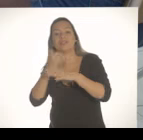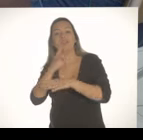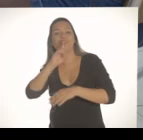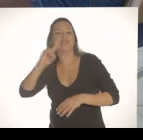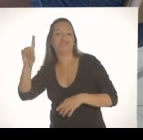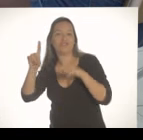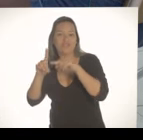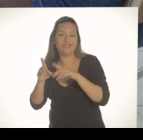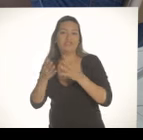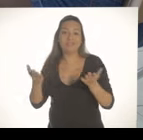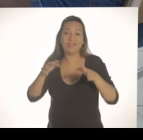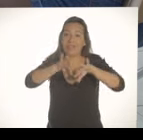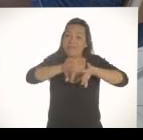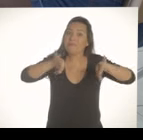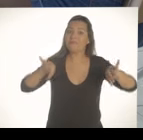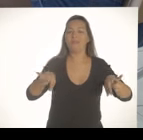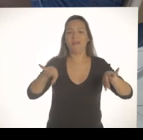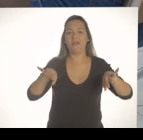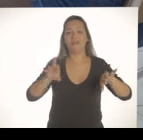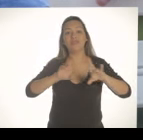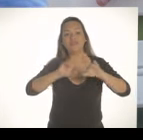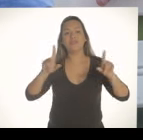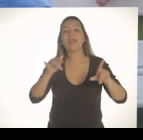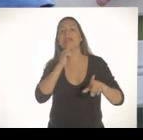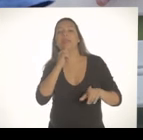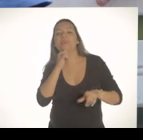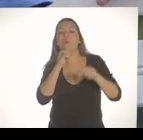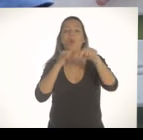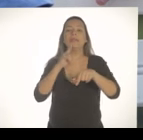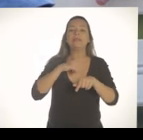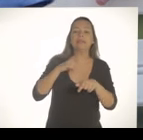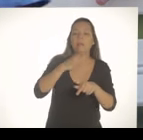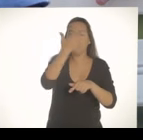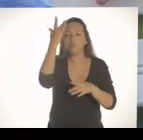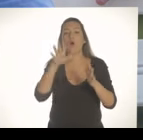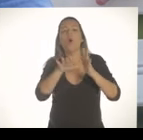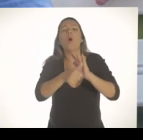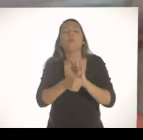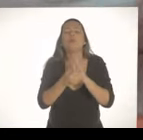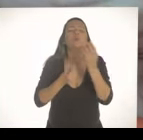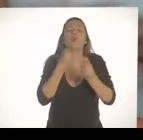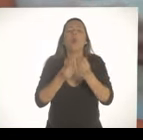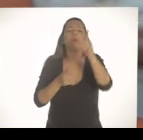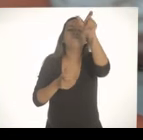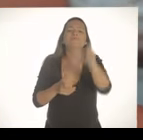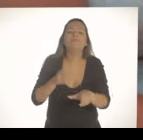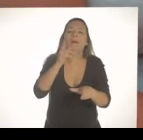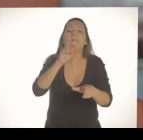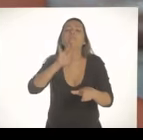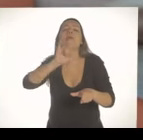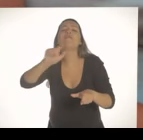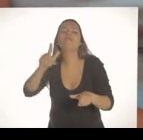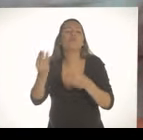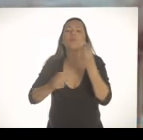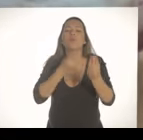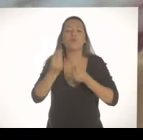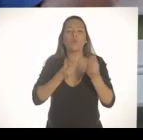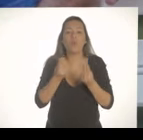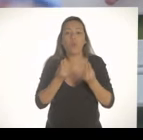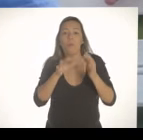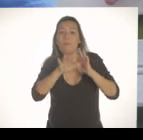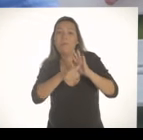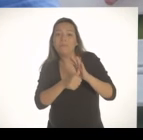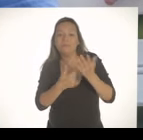Deus. Olha, aqui é um lugar que tem muito furto. Quem está cometendo furto? Qual o perfil? O que a gente pode fazer para reduzir isso?